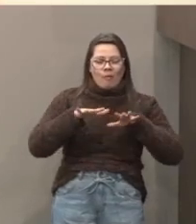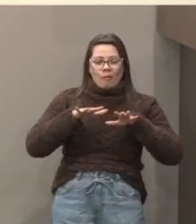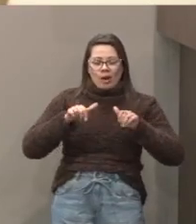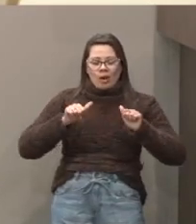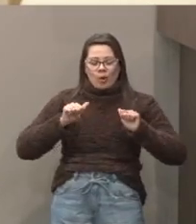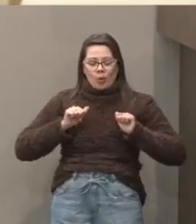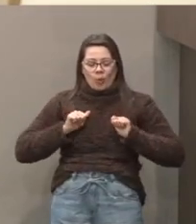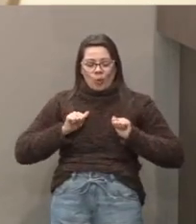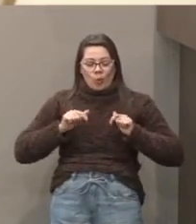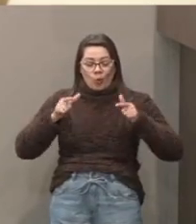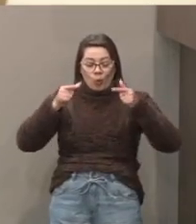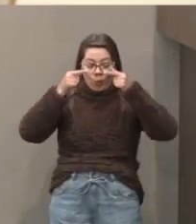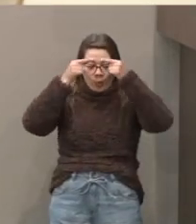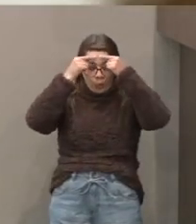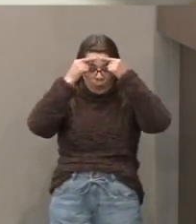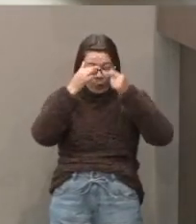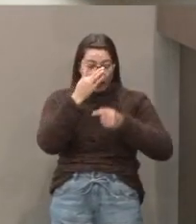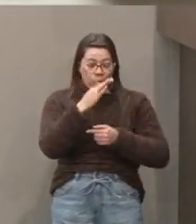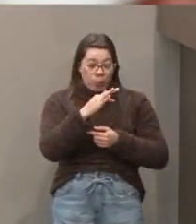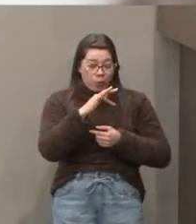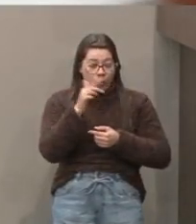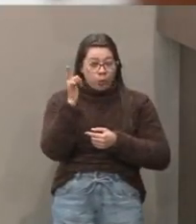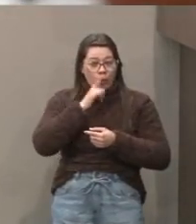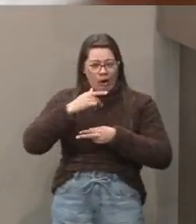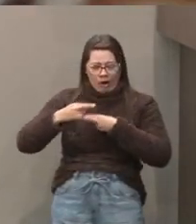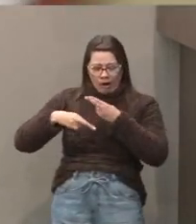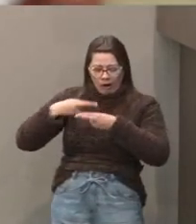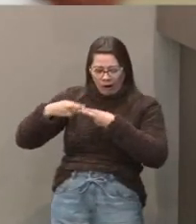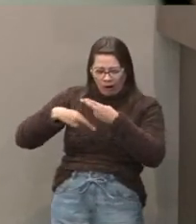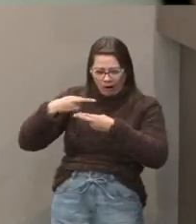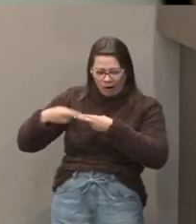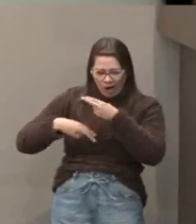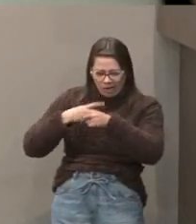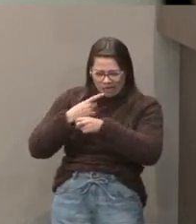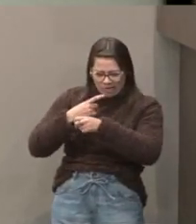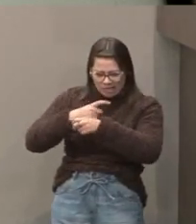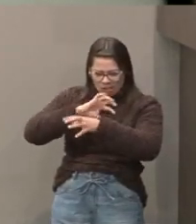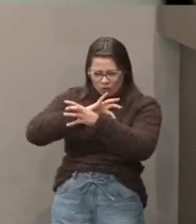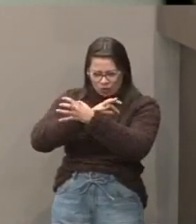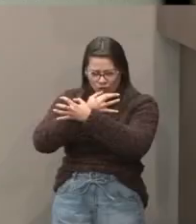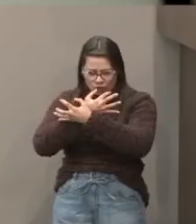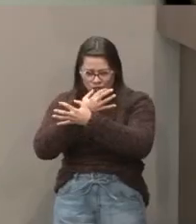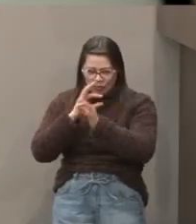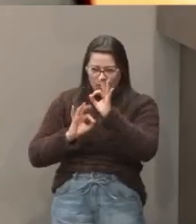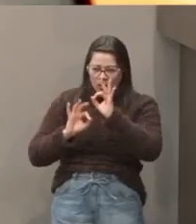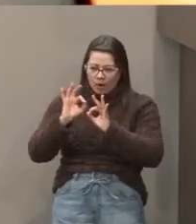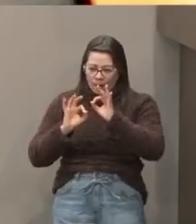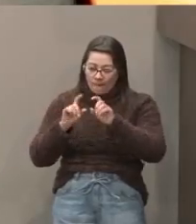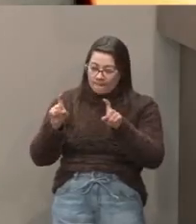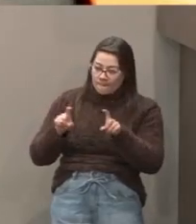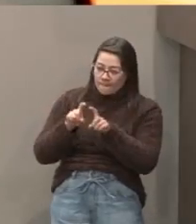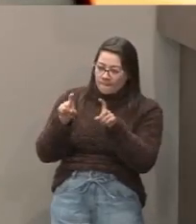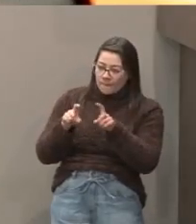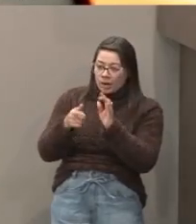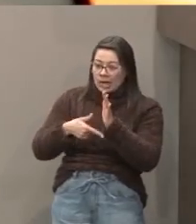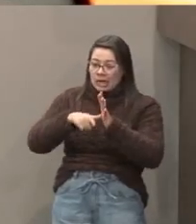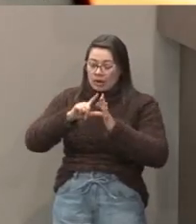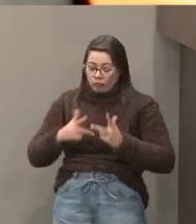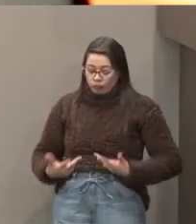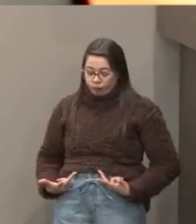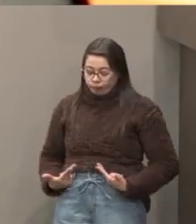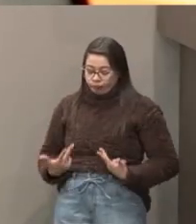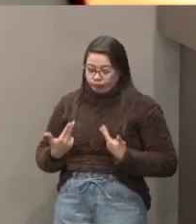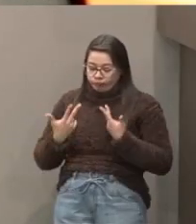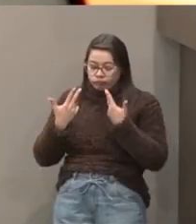a reconstrução completa de um osso, planejada milimetricamente por computador antes mesmo da cirurgia